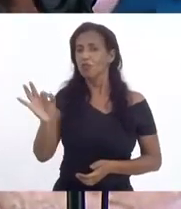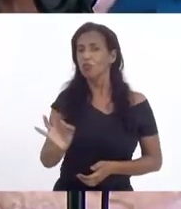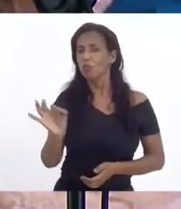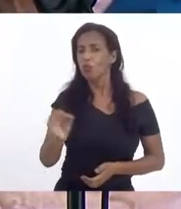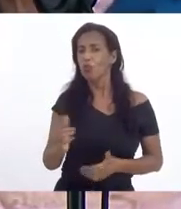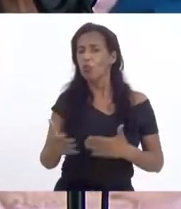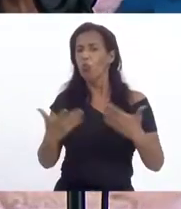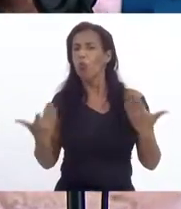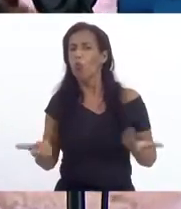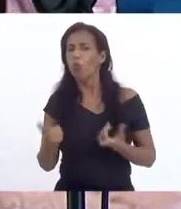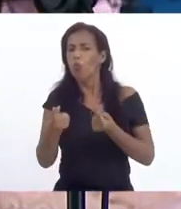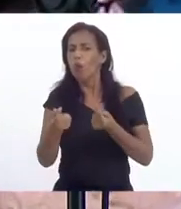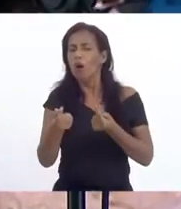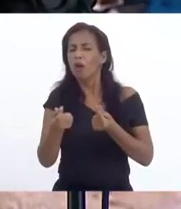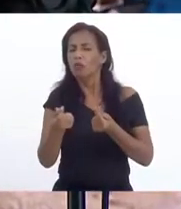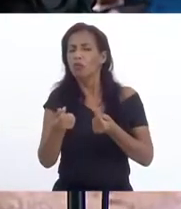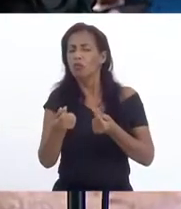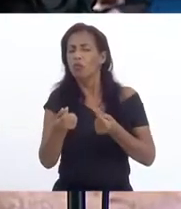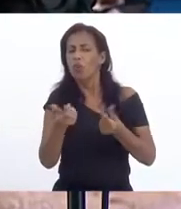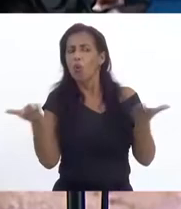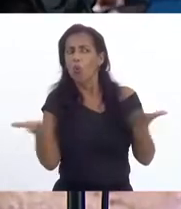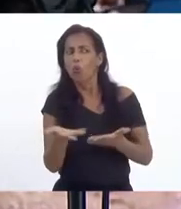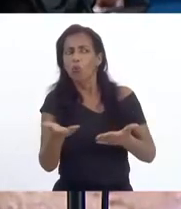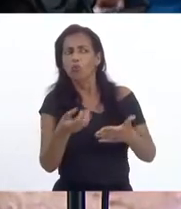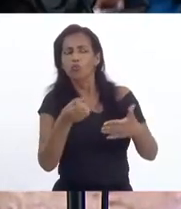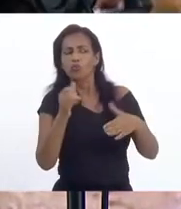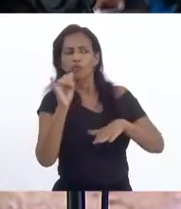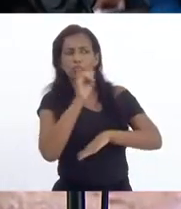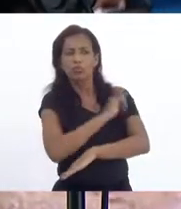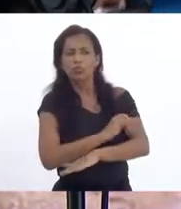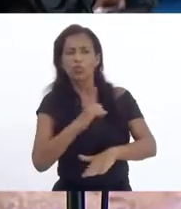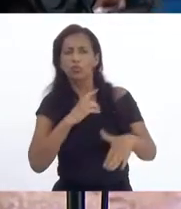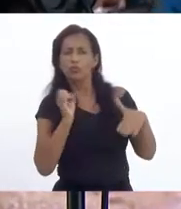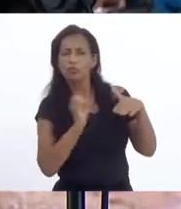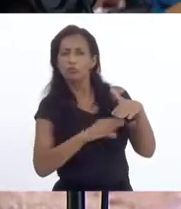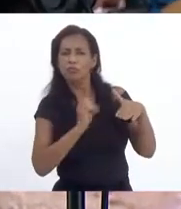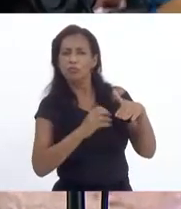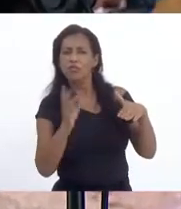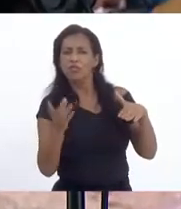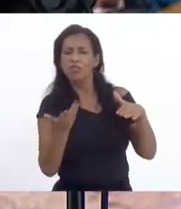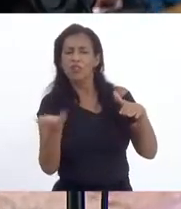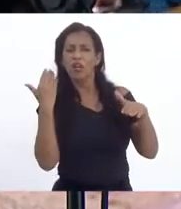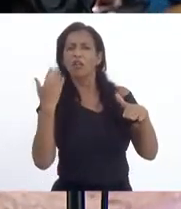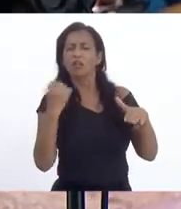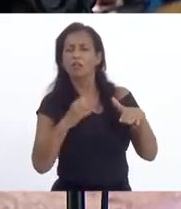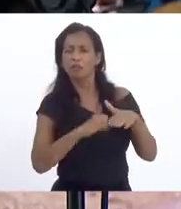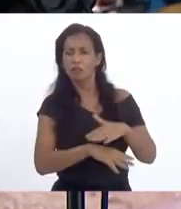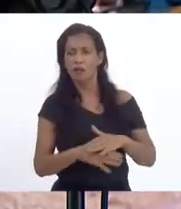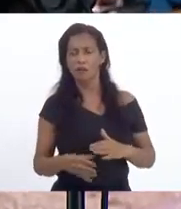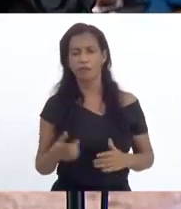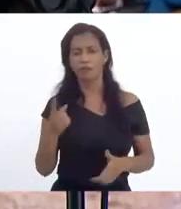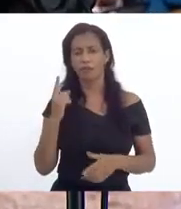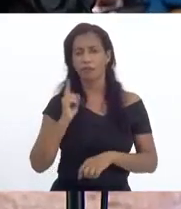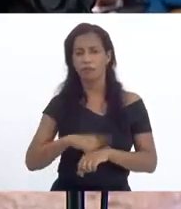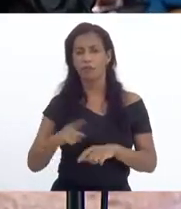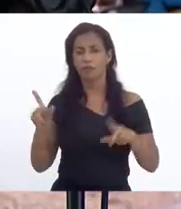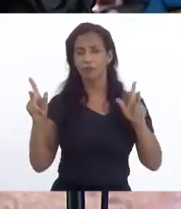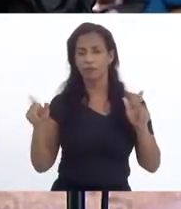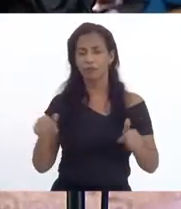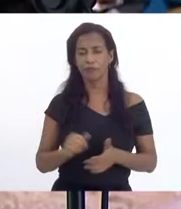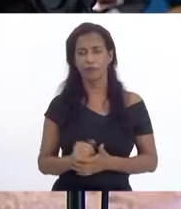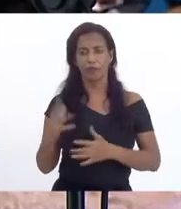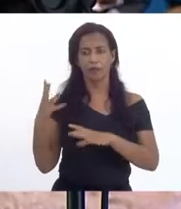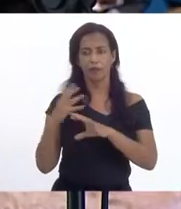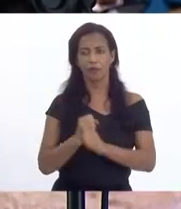10%, quanto o Rio de Janeiro estaria em caixa, o estado do Rio, se tivesse sido criado o Fundo Soberano no mesmo dia. Fez o